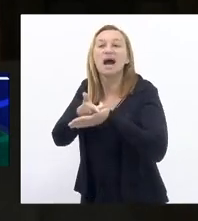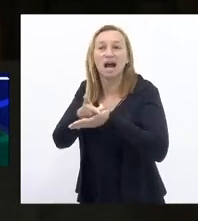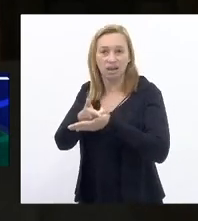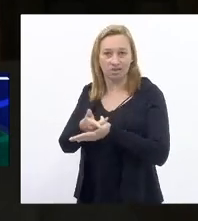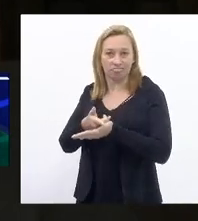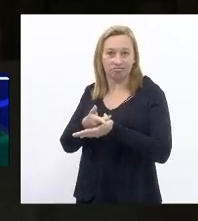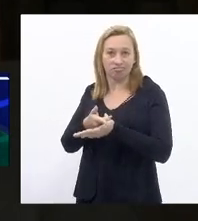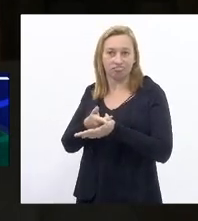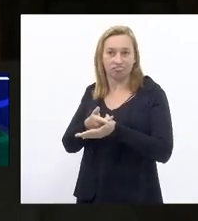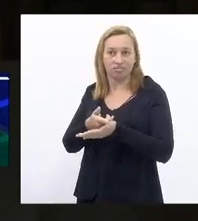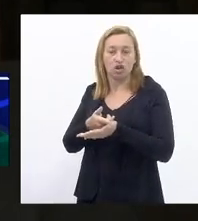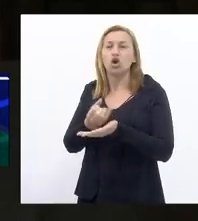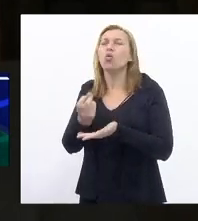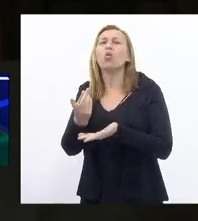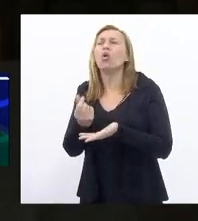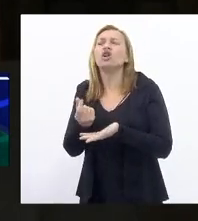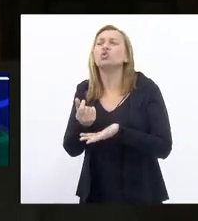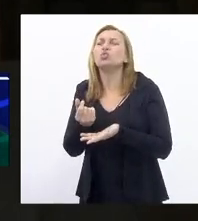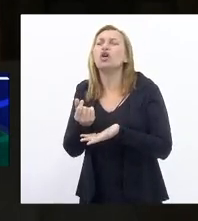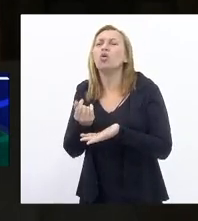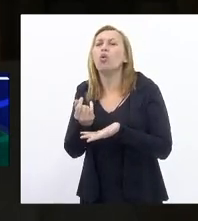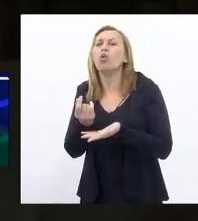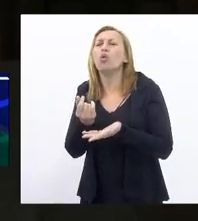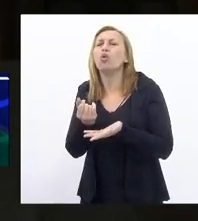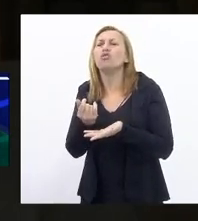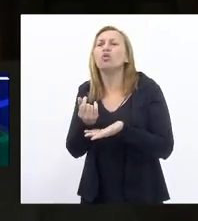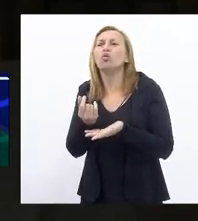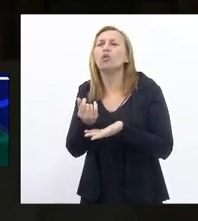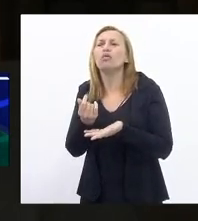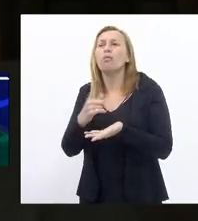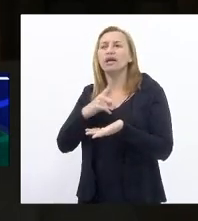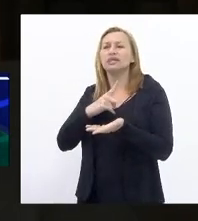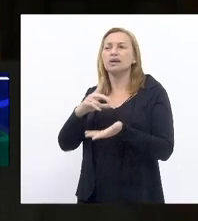ele gasta daquilo que ele não quer que exista mais.